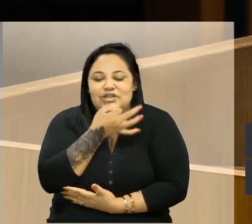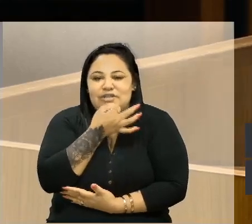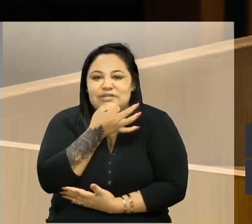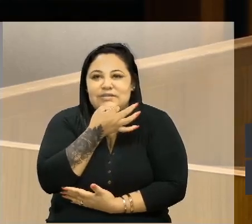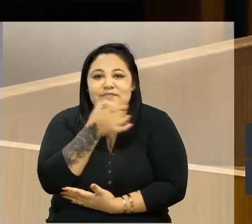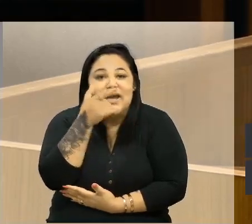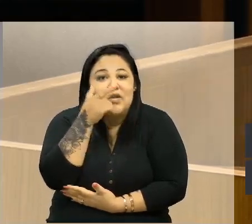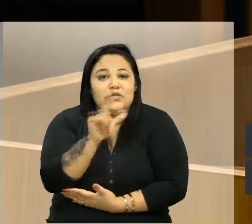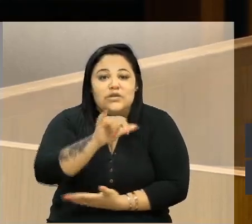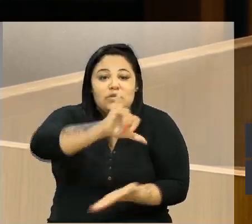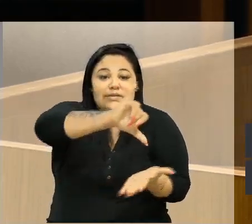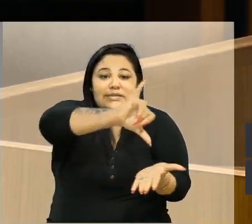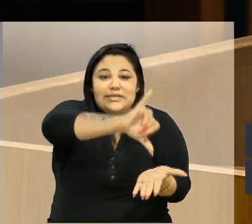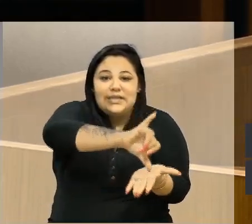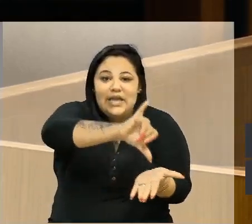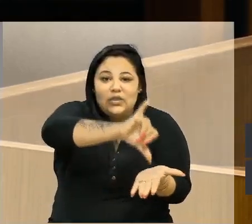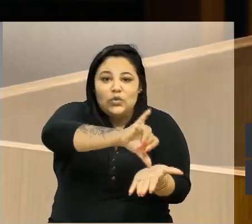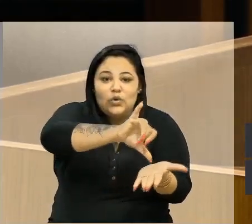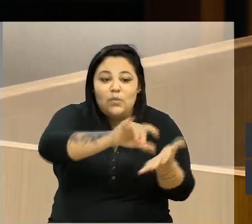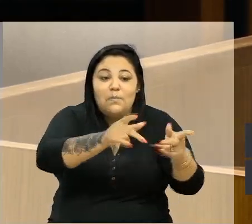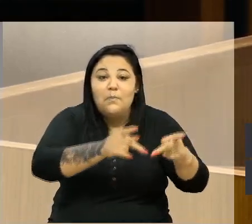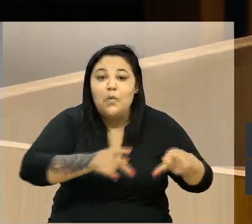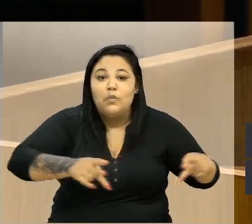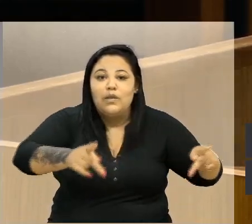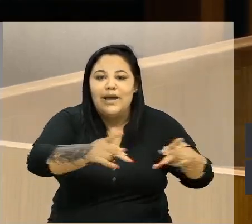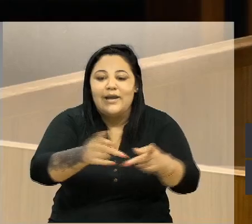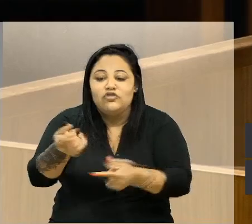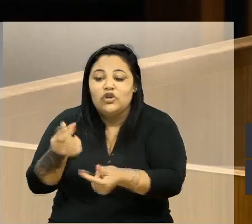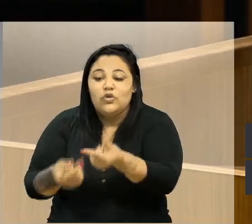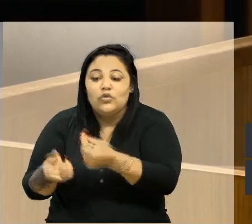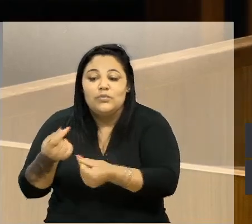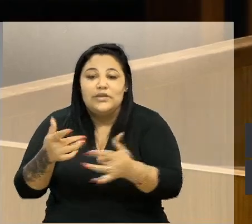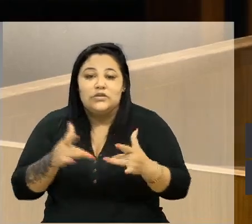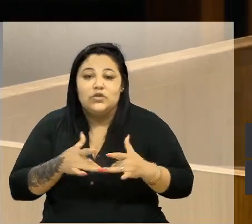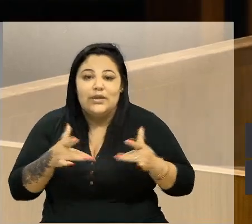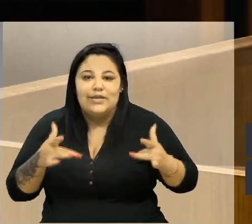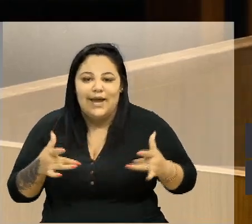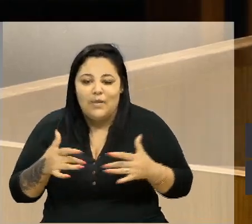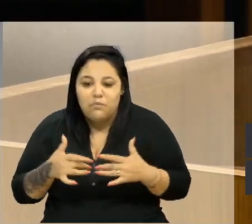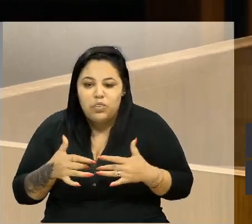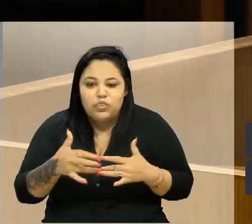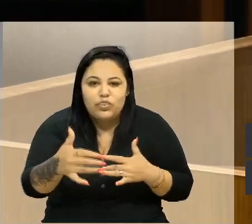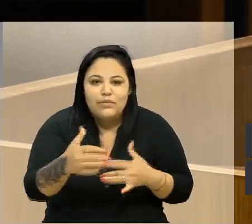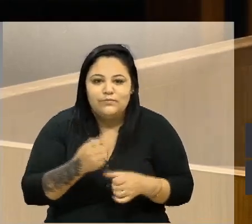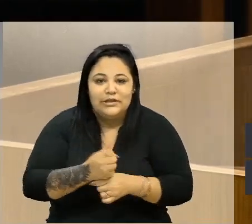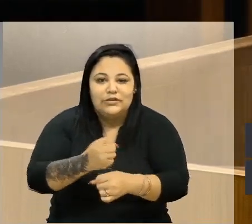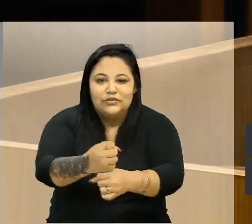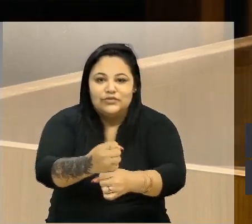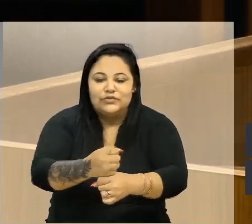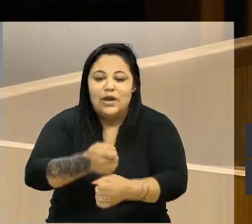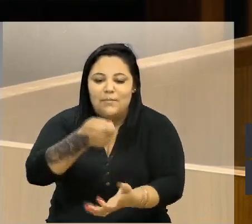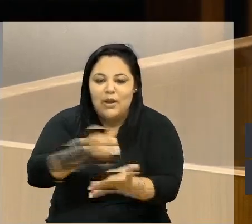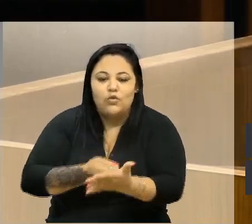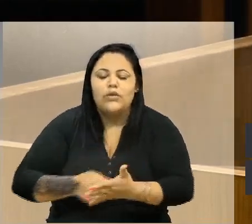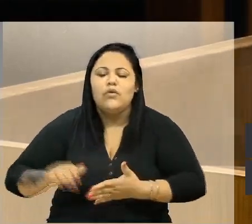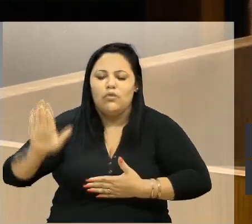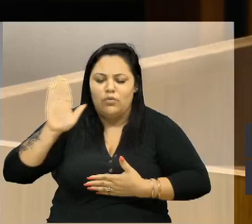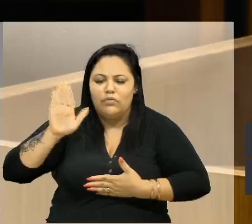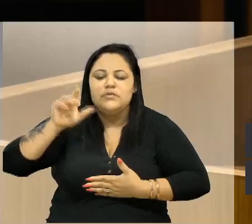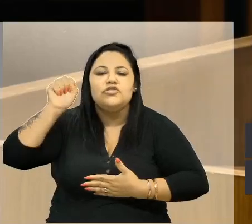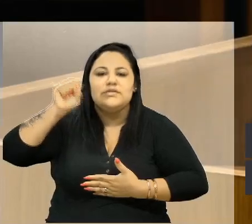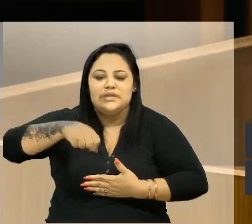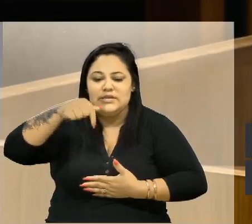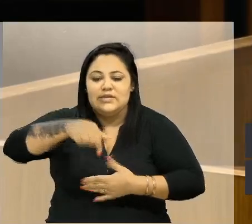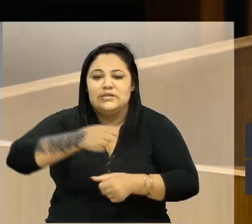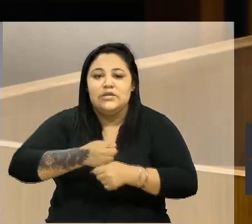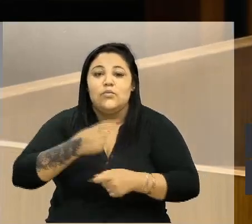Centro Popular de Economia Solidária nos próximos anos. É uma luta que eu já me comprometi esse ano e sigo, porque